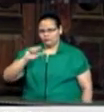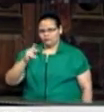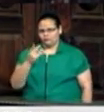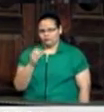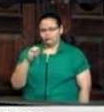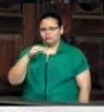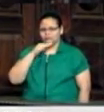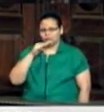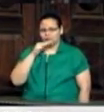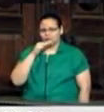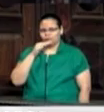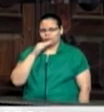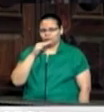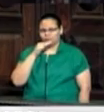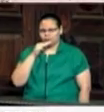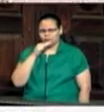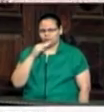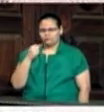uma lembrança que